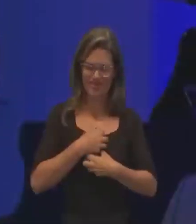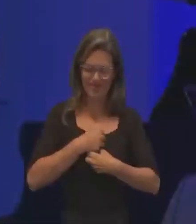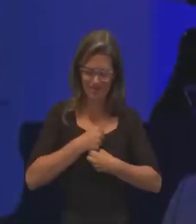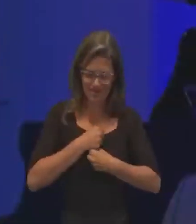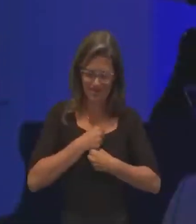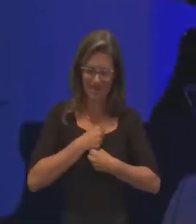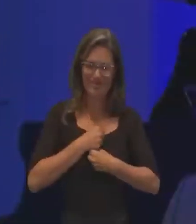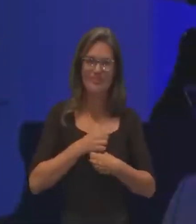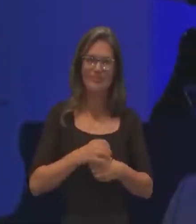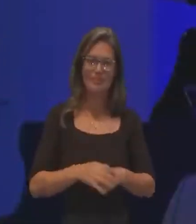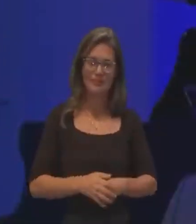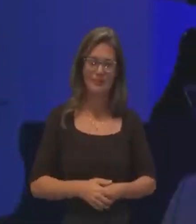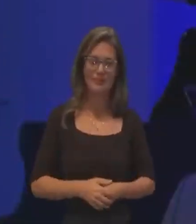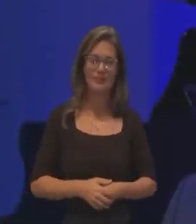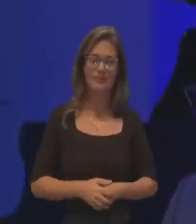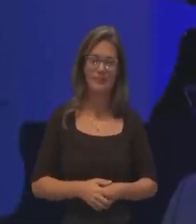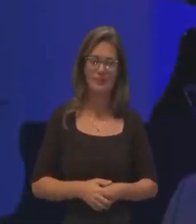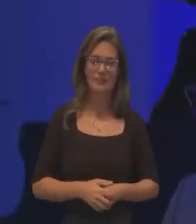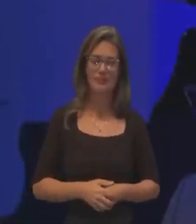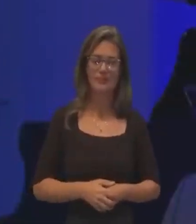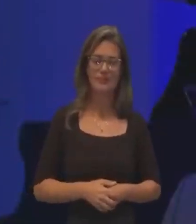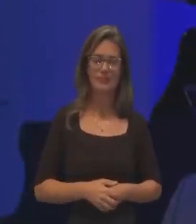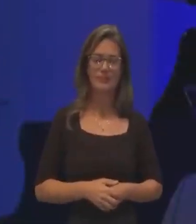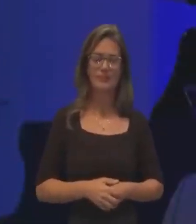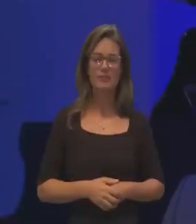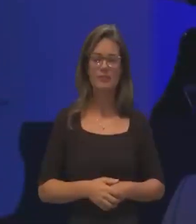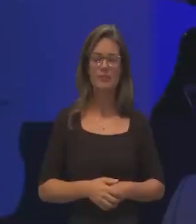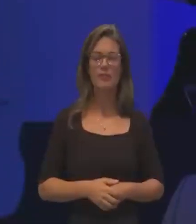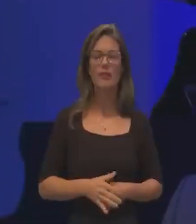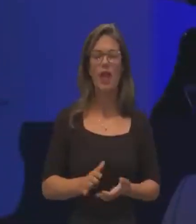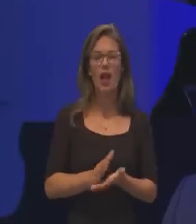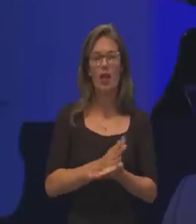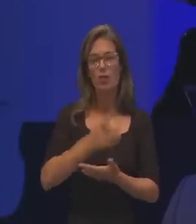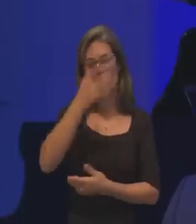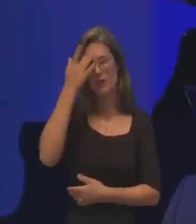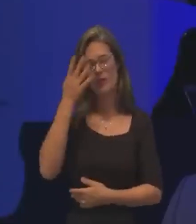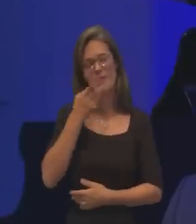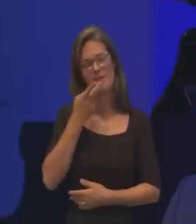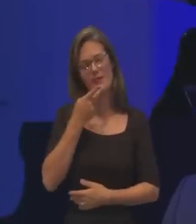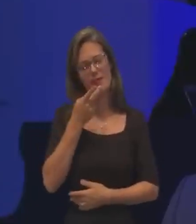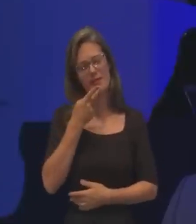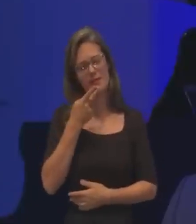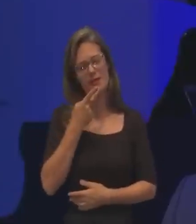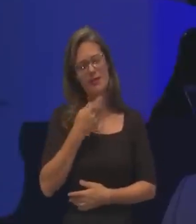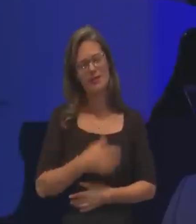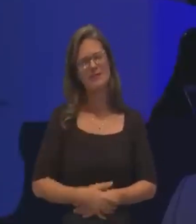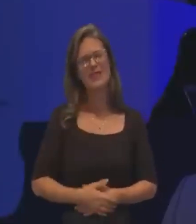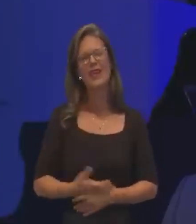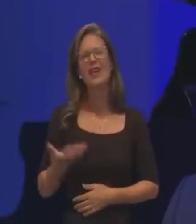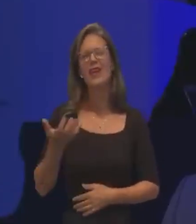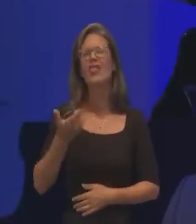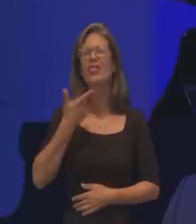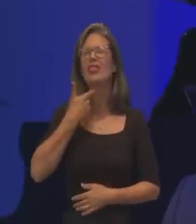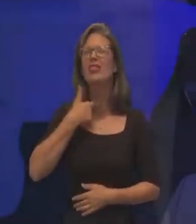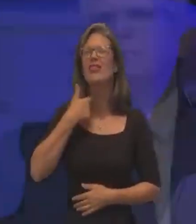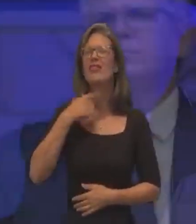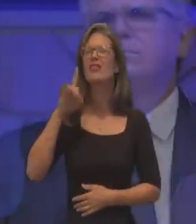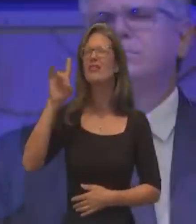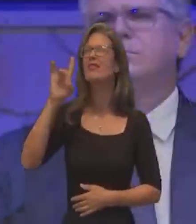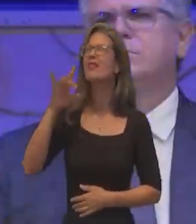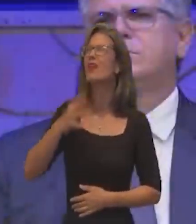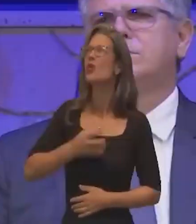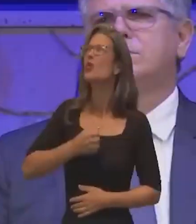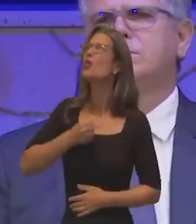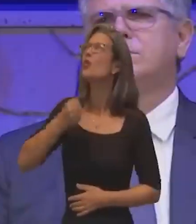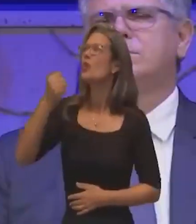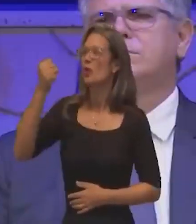Muitas pessoas já ouviram dizer assim: pastor, eu gostaria, se o Senhor me levasse.